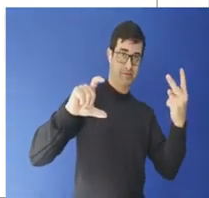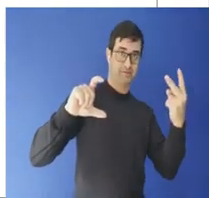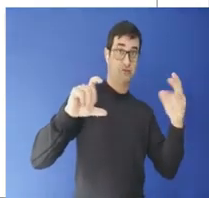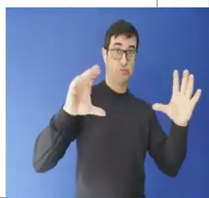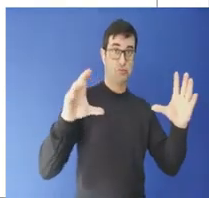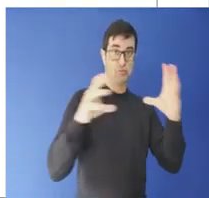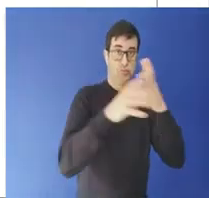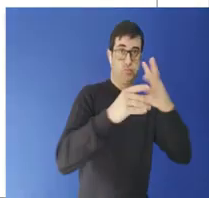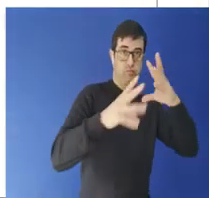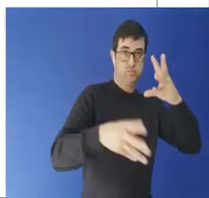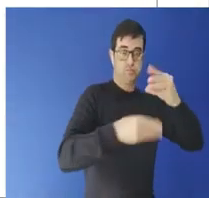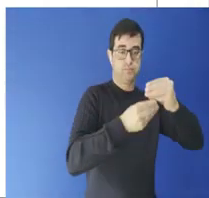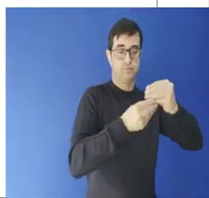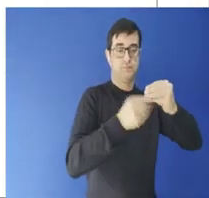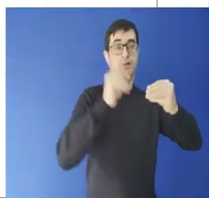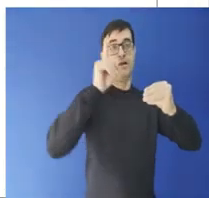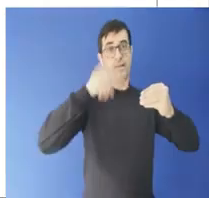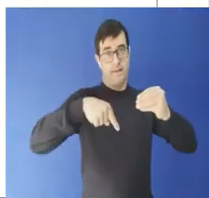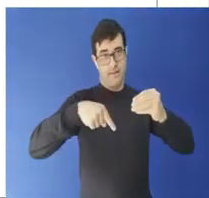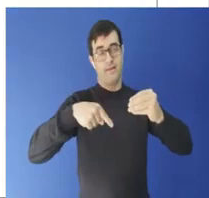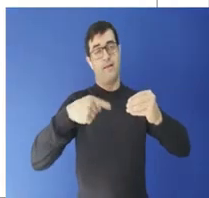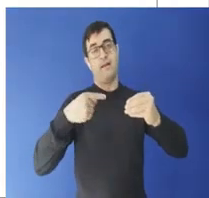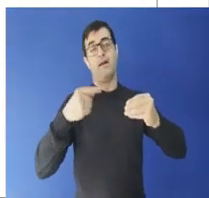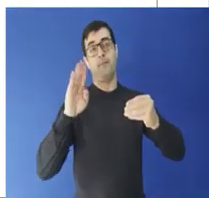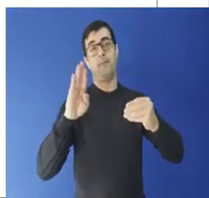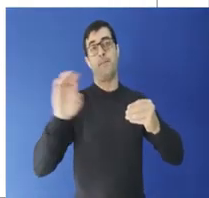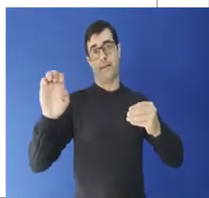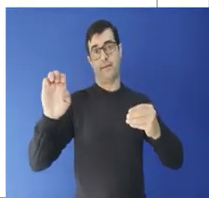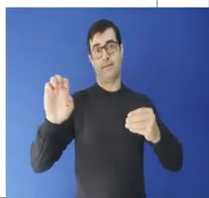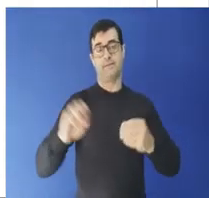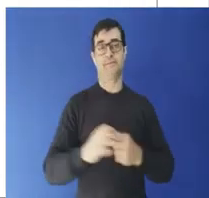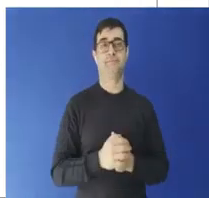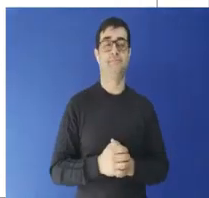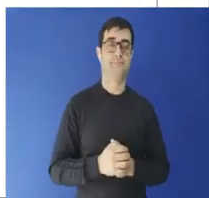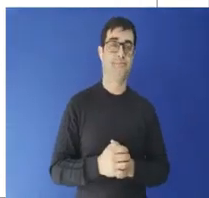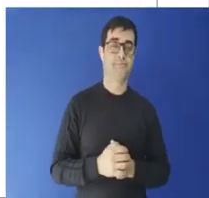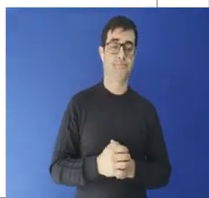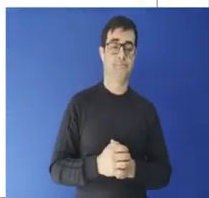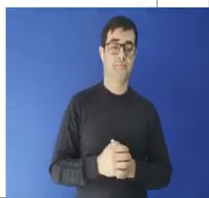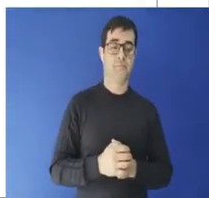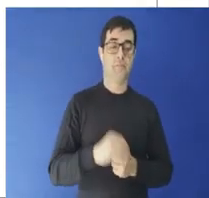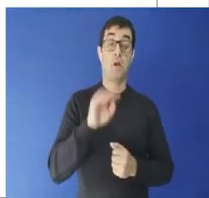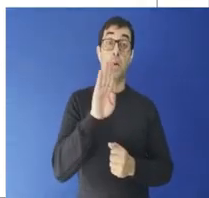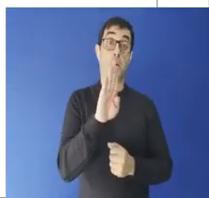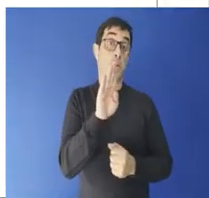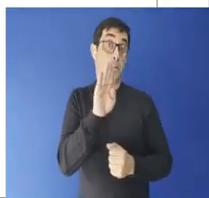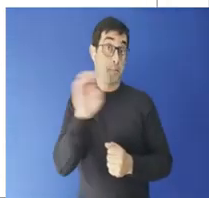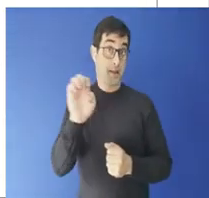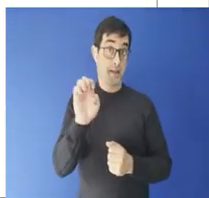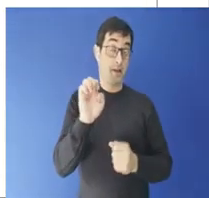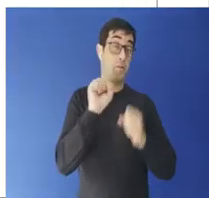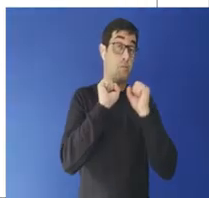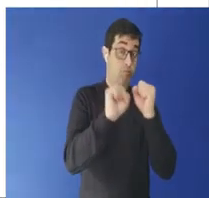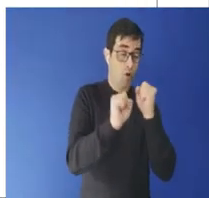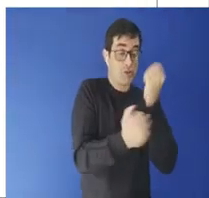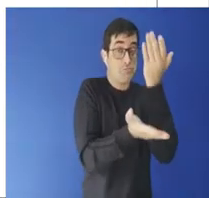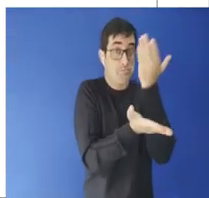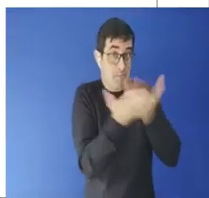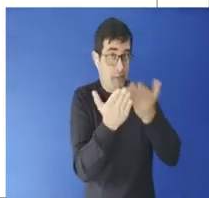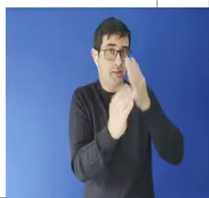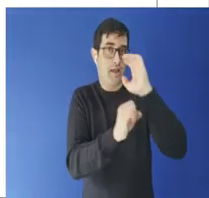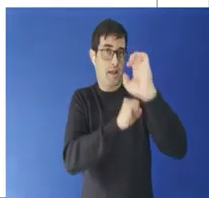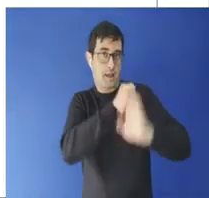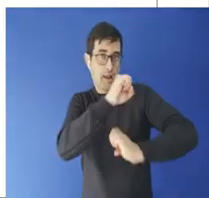fora. Tranquilo? Então, vamos seguir. O que vai acontecer? O berílio tende a perder esses